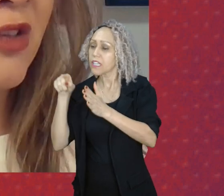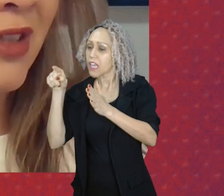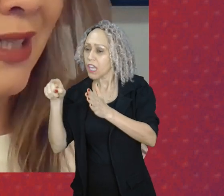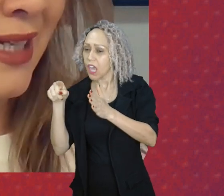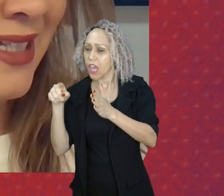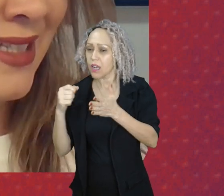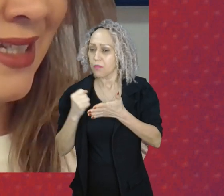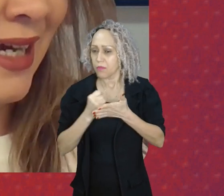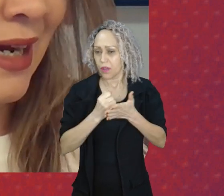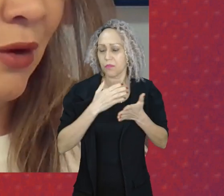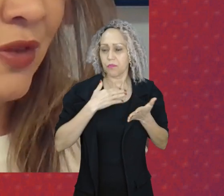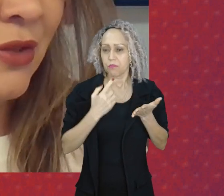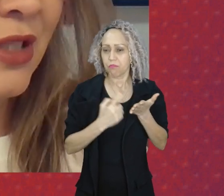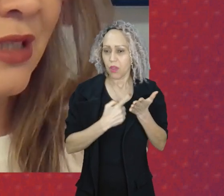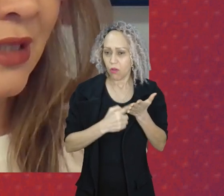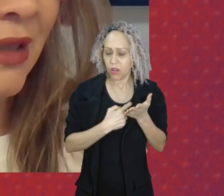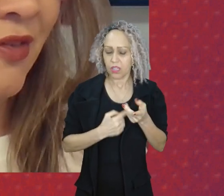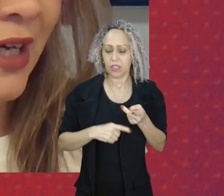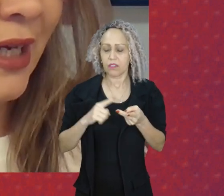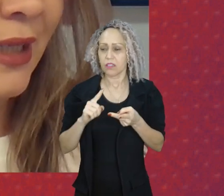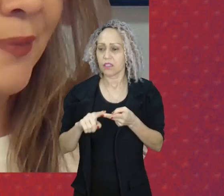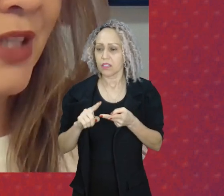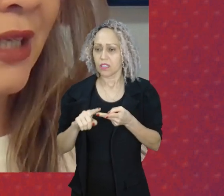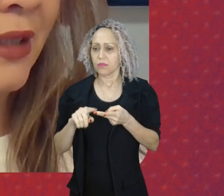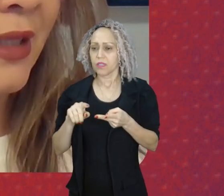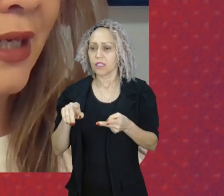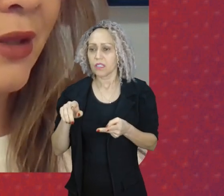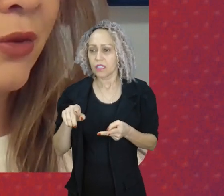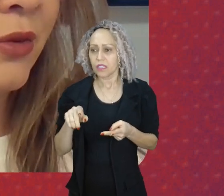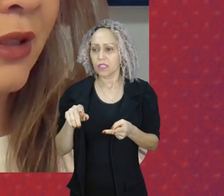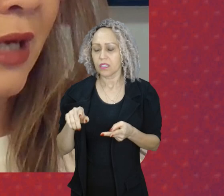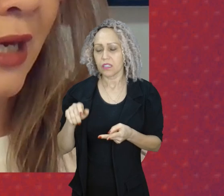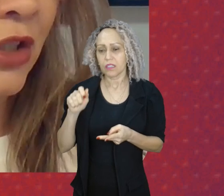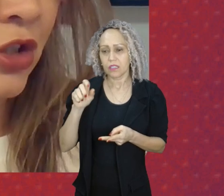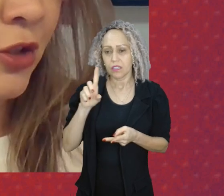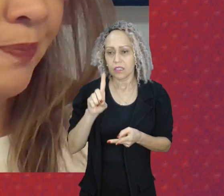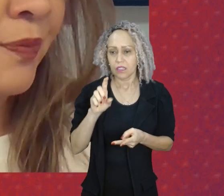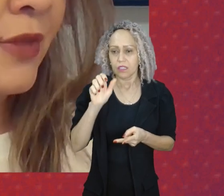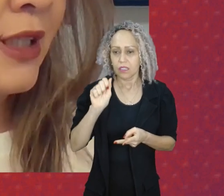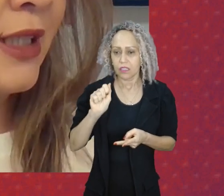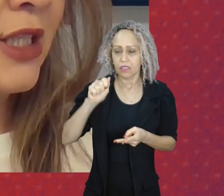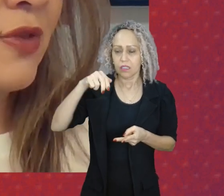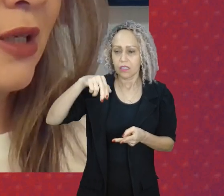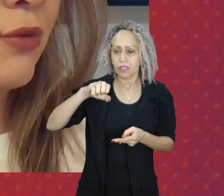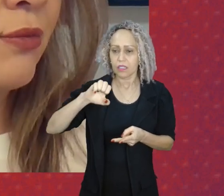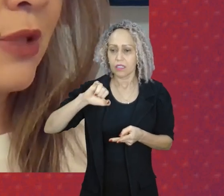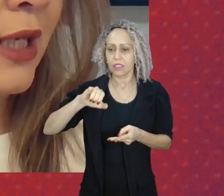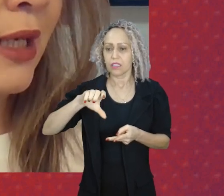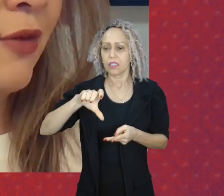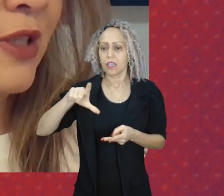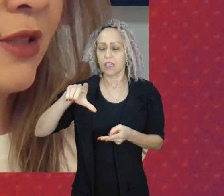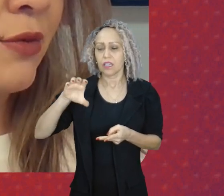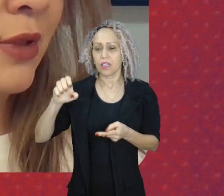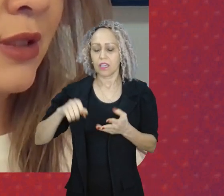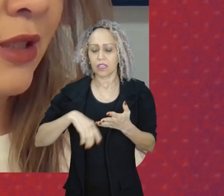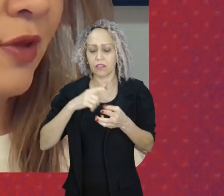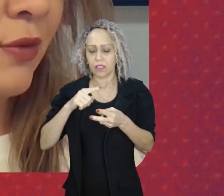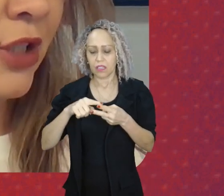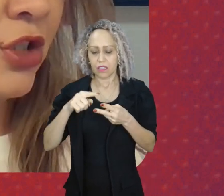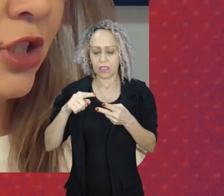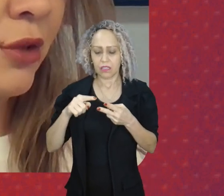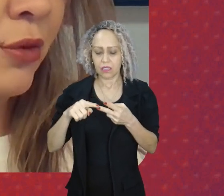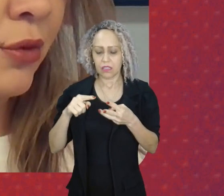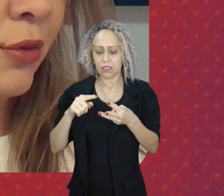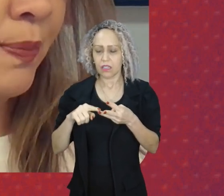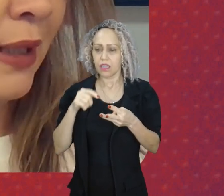Vinícius Chevitarese Alves, não sei se é assim que fala, e a Daniele Grunais. E eles falam,